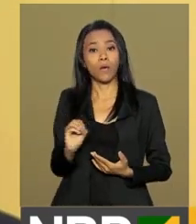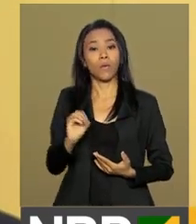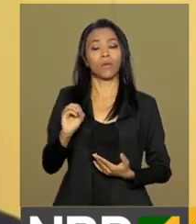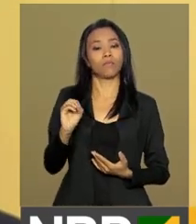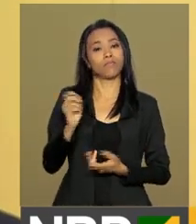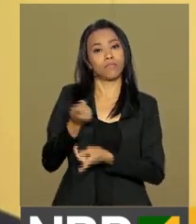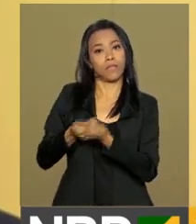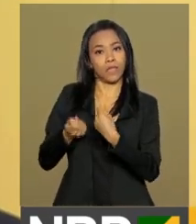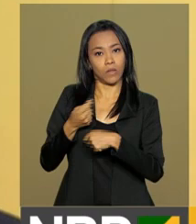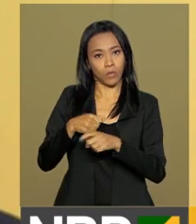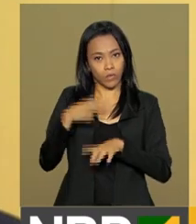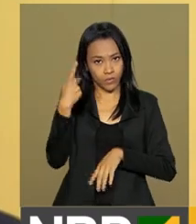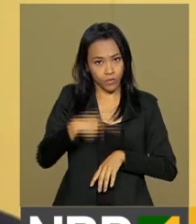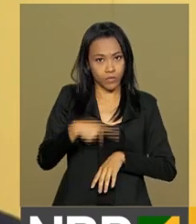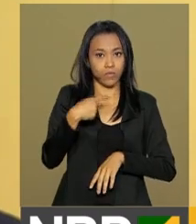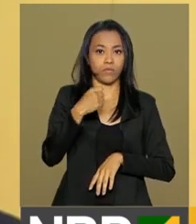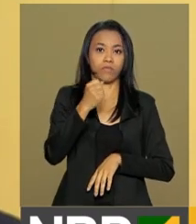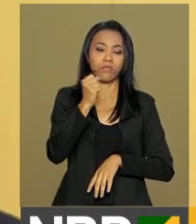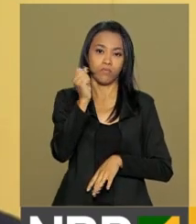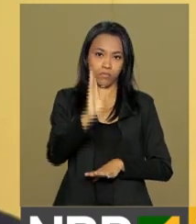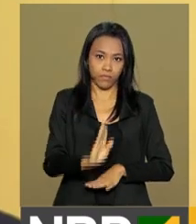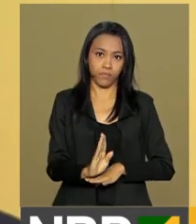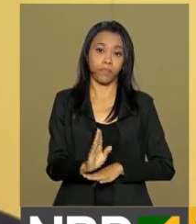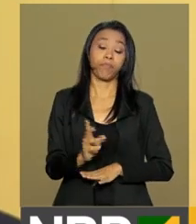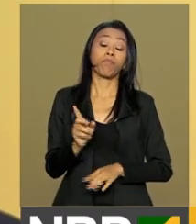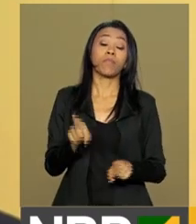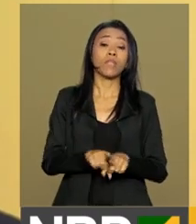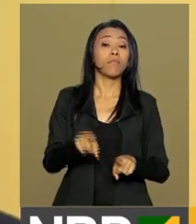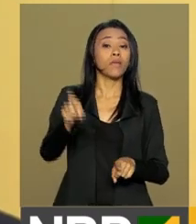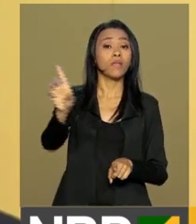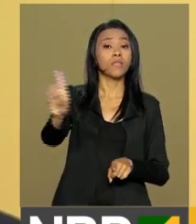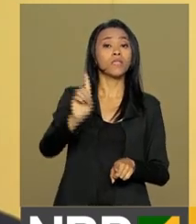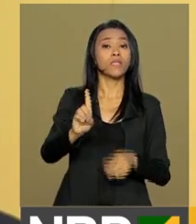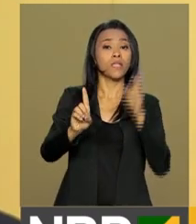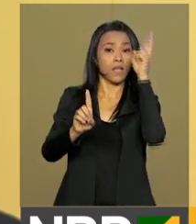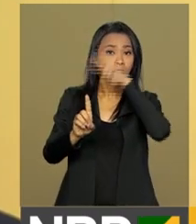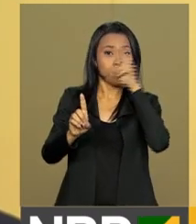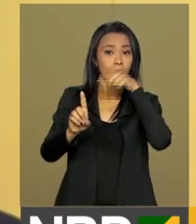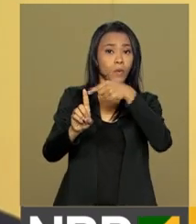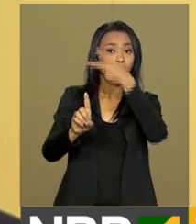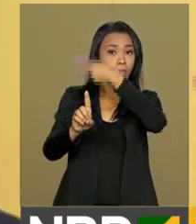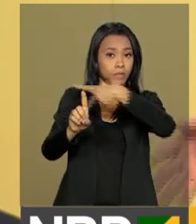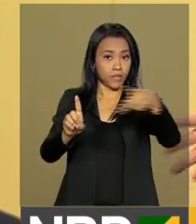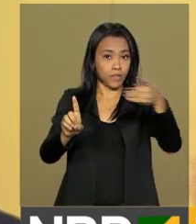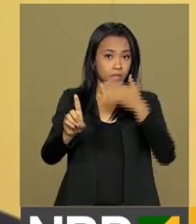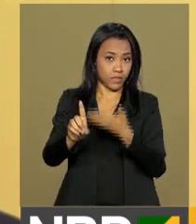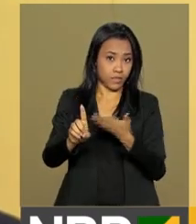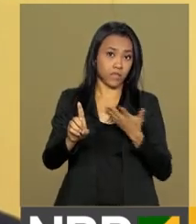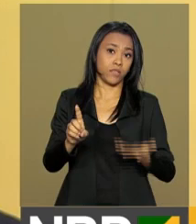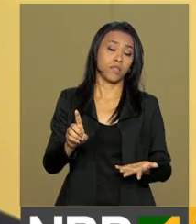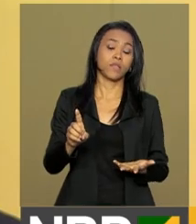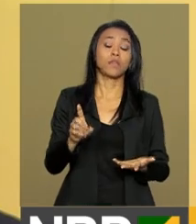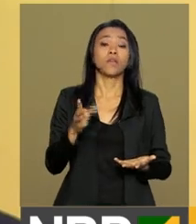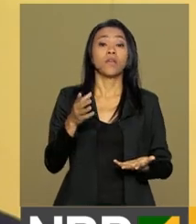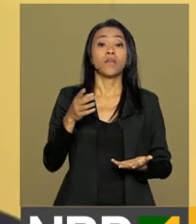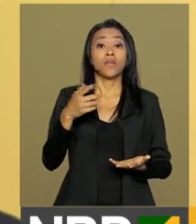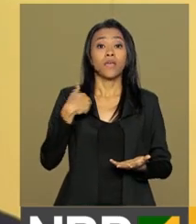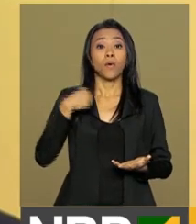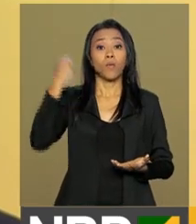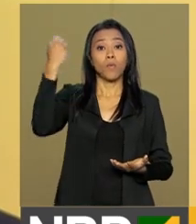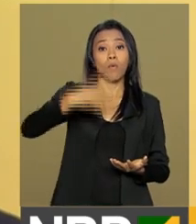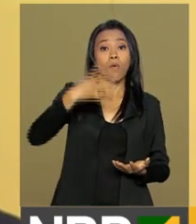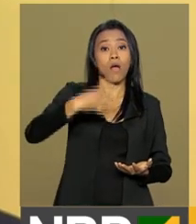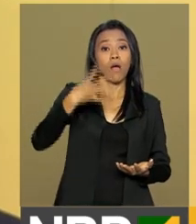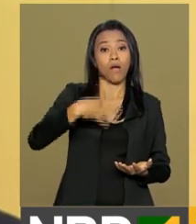também, como lembrou o presidente Caffarelli, este é o quarto evento que eu compareço